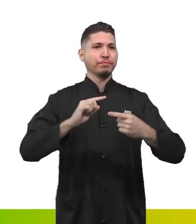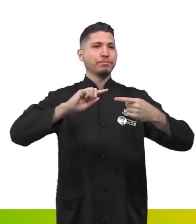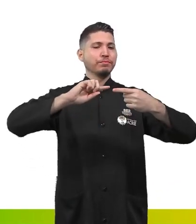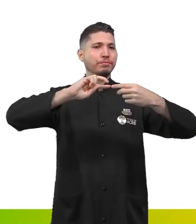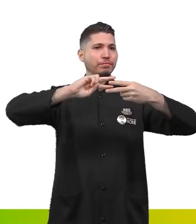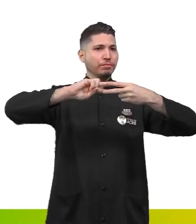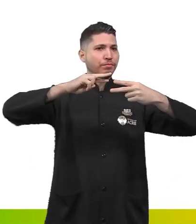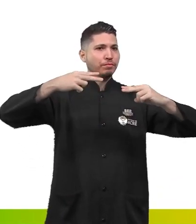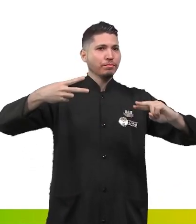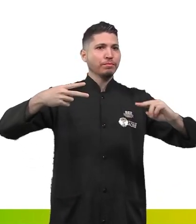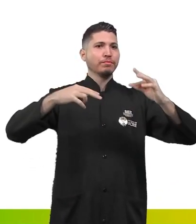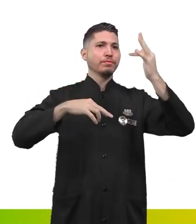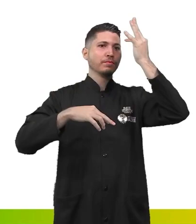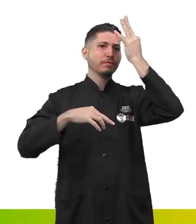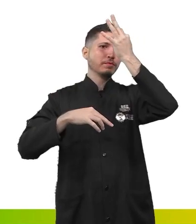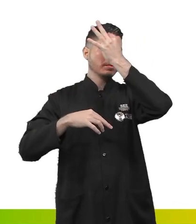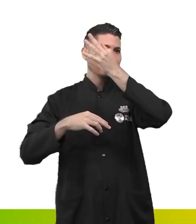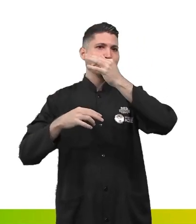é o objetivo?